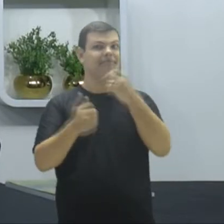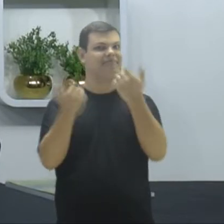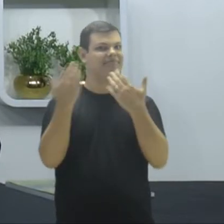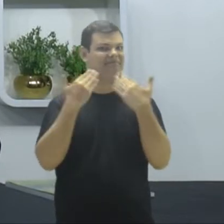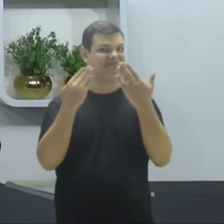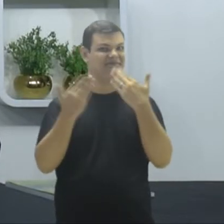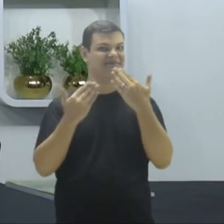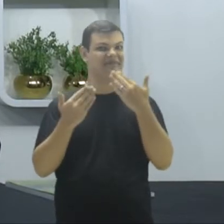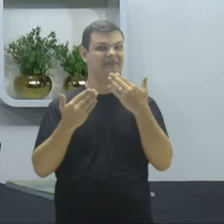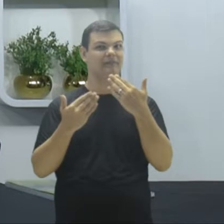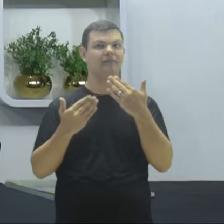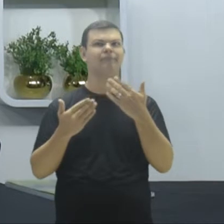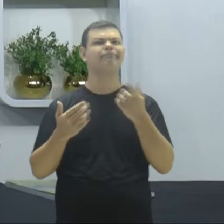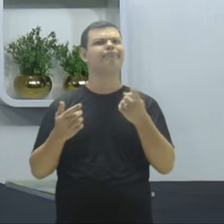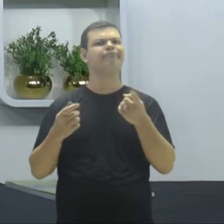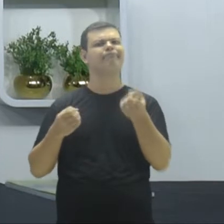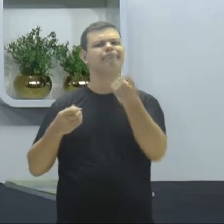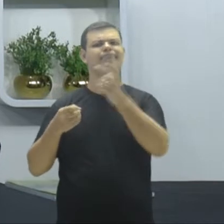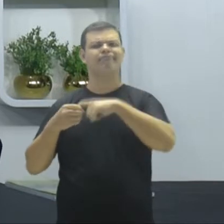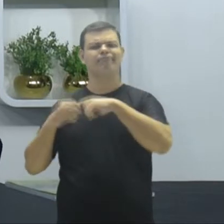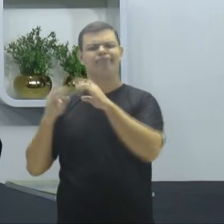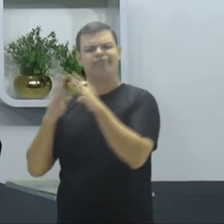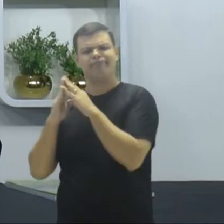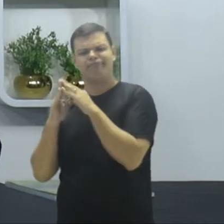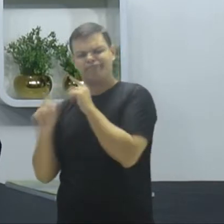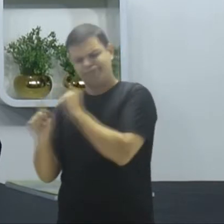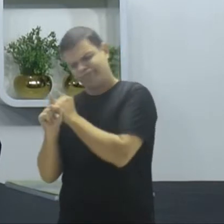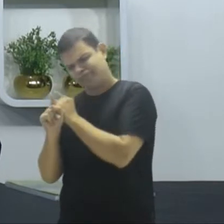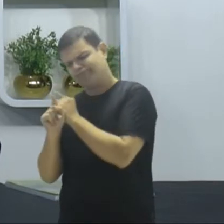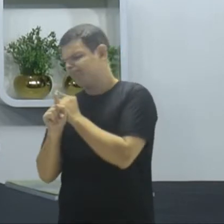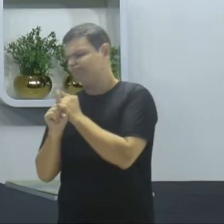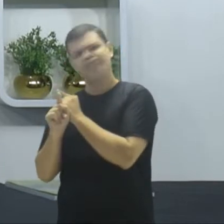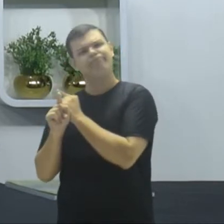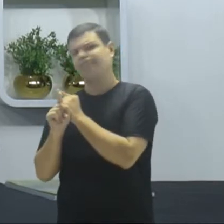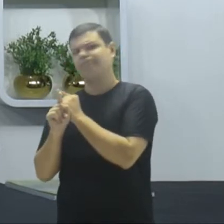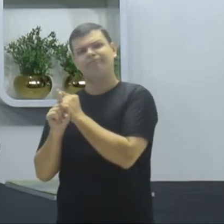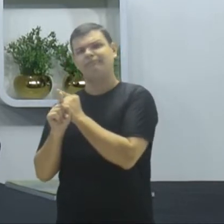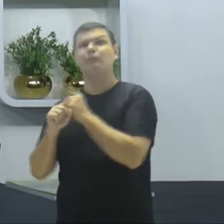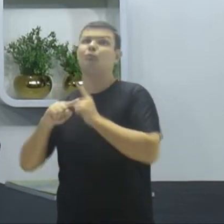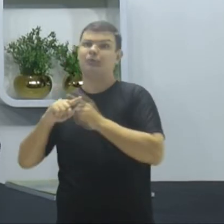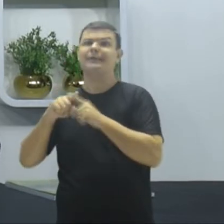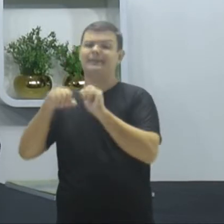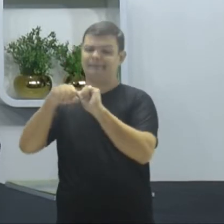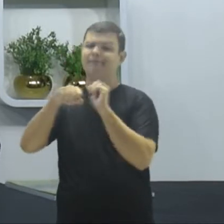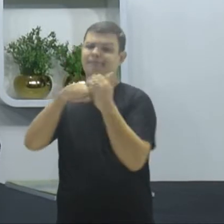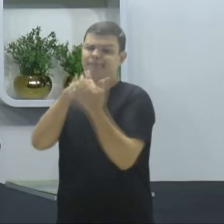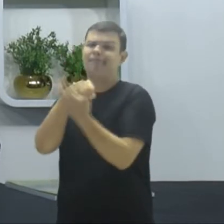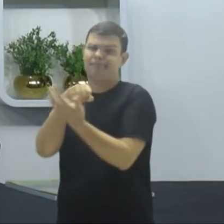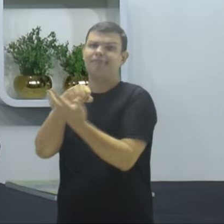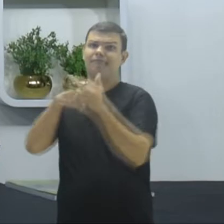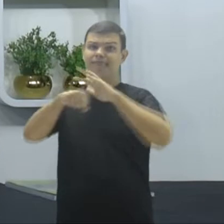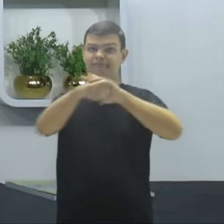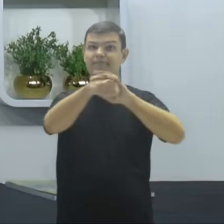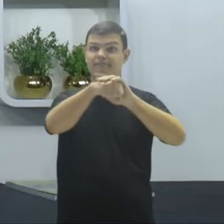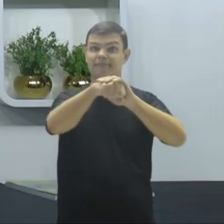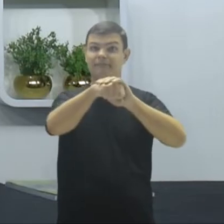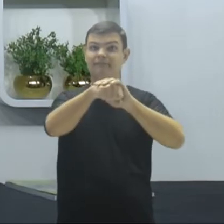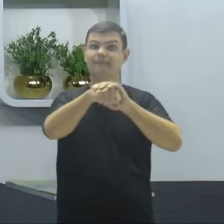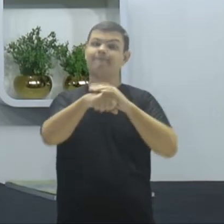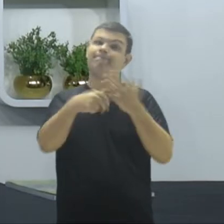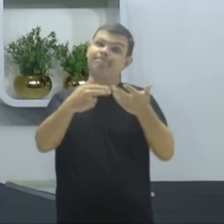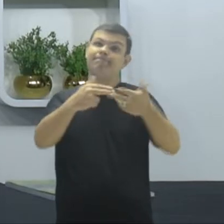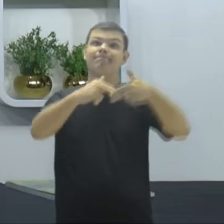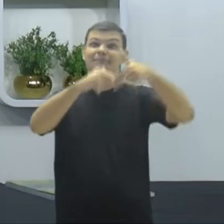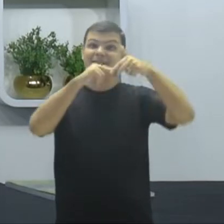vocês. Ainda não podemos nos encontrar nas nossas salas de aula por conta da pandemia do Covid-19. E por